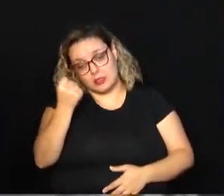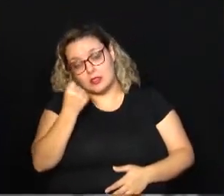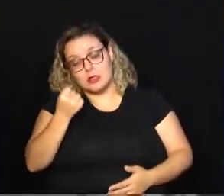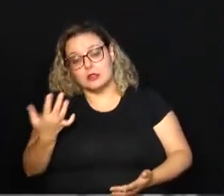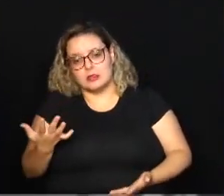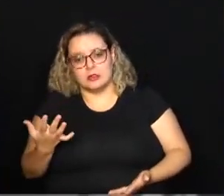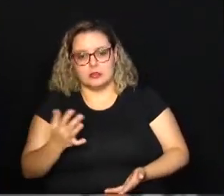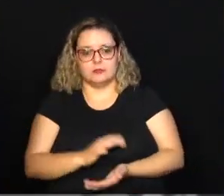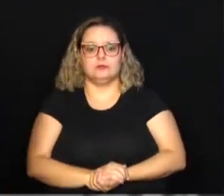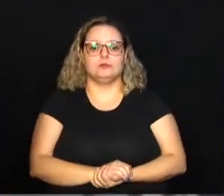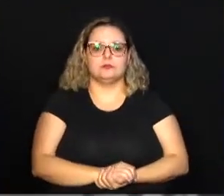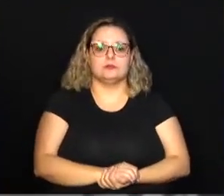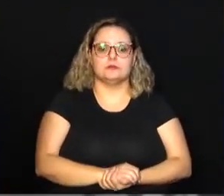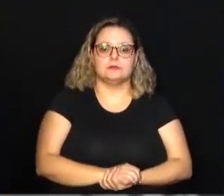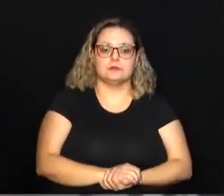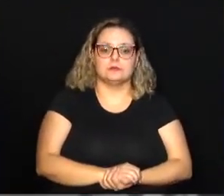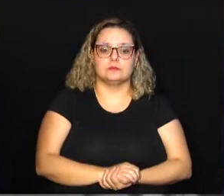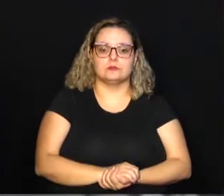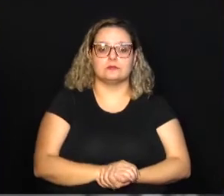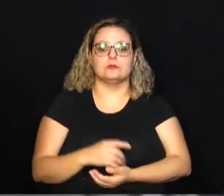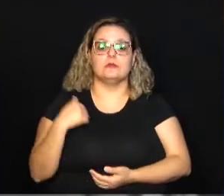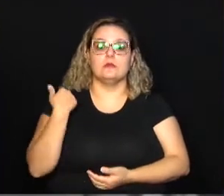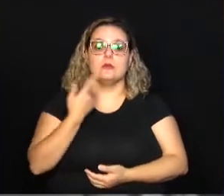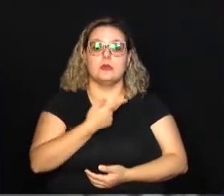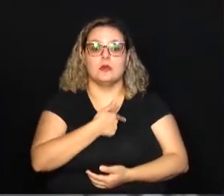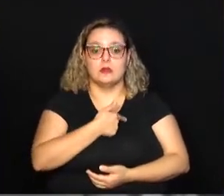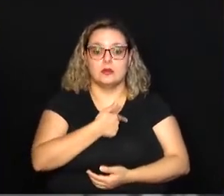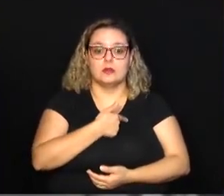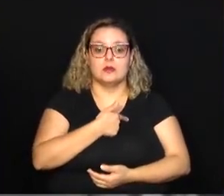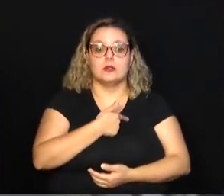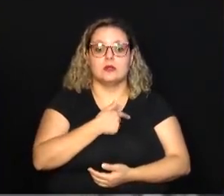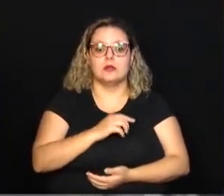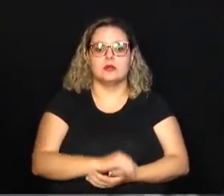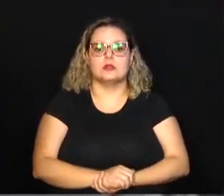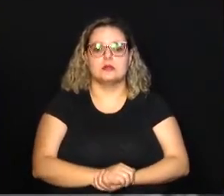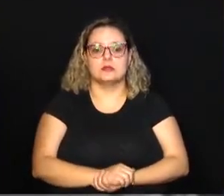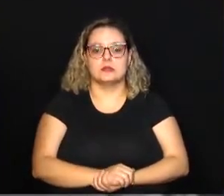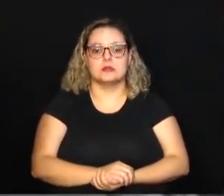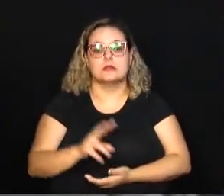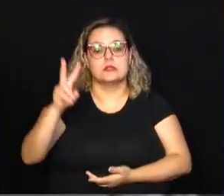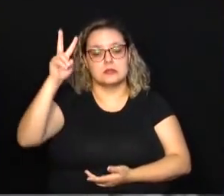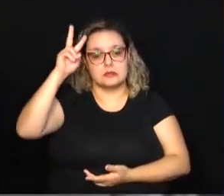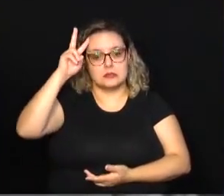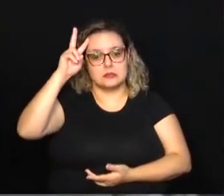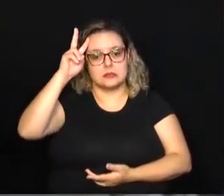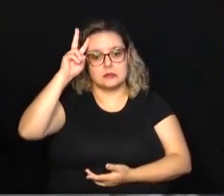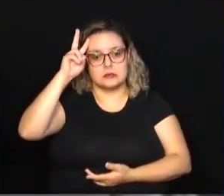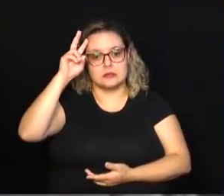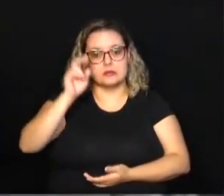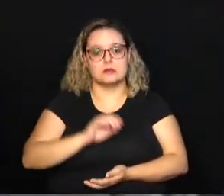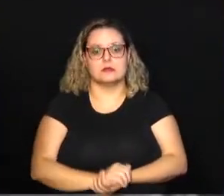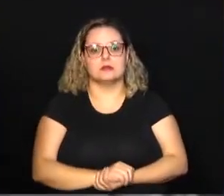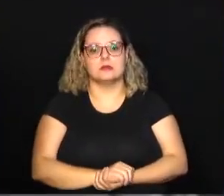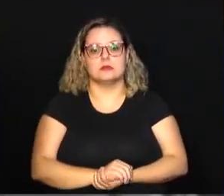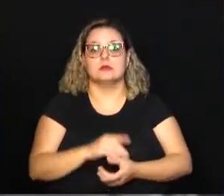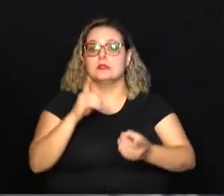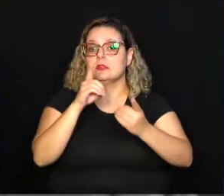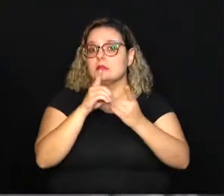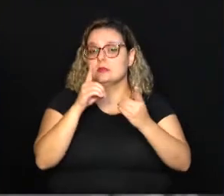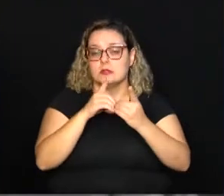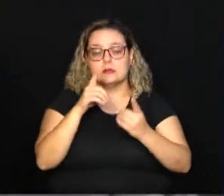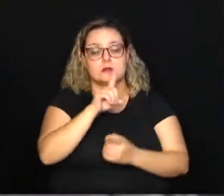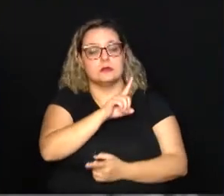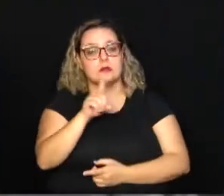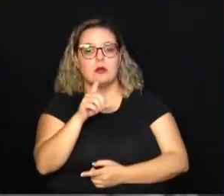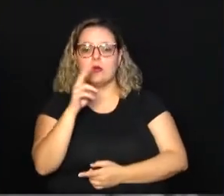Metropolitano, mas nós estamos fechando, a partir de segunda-feira, atendimentos não emergenciais na rede,